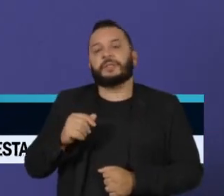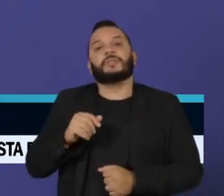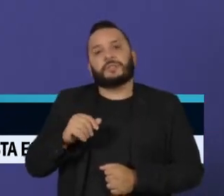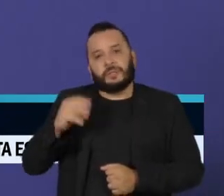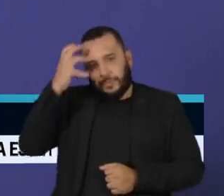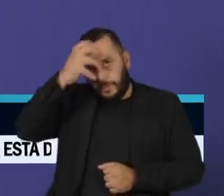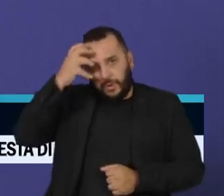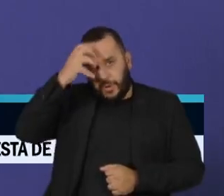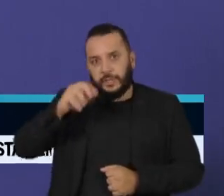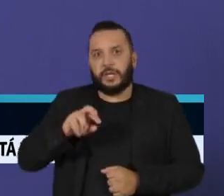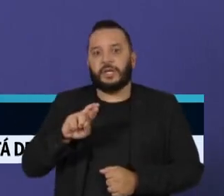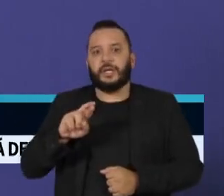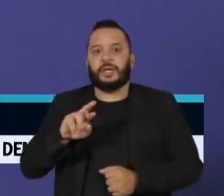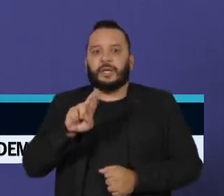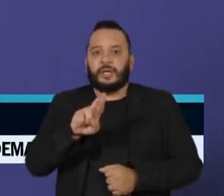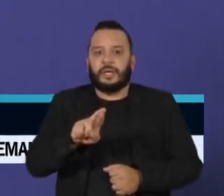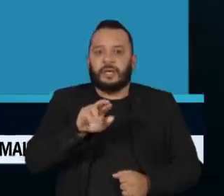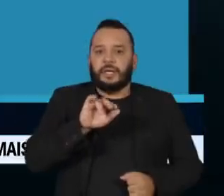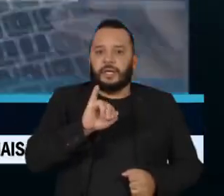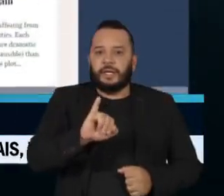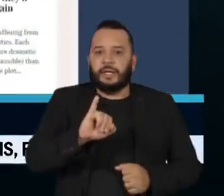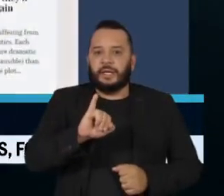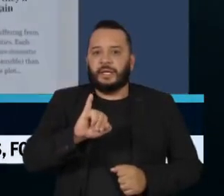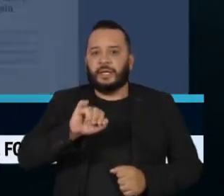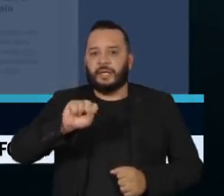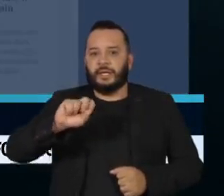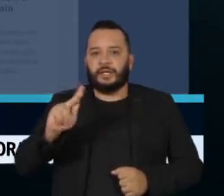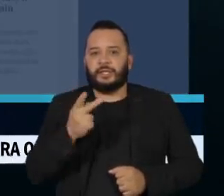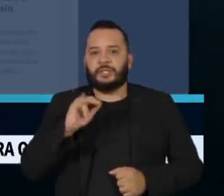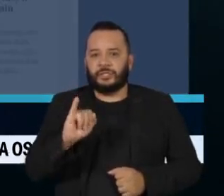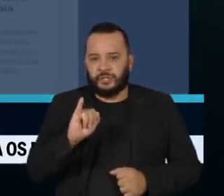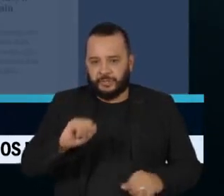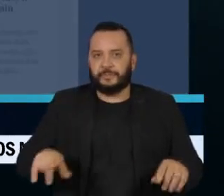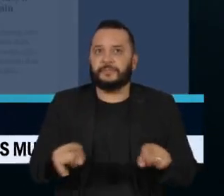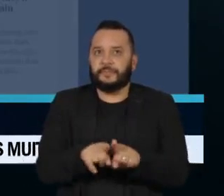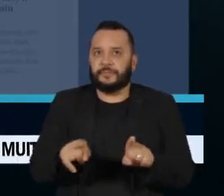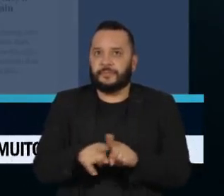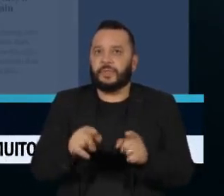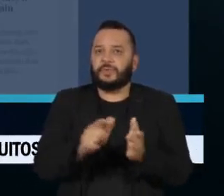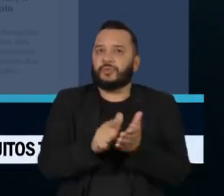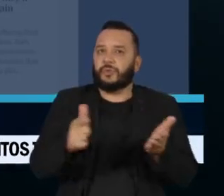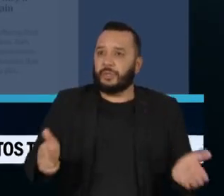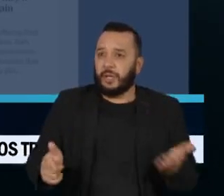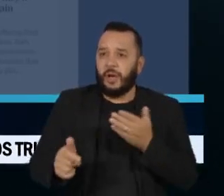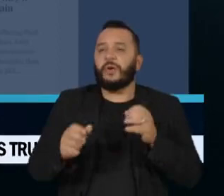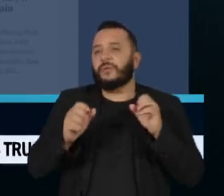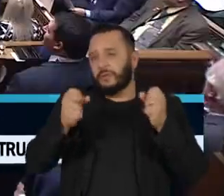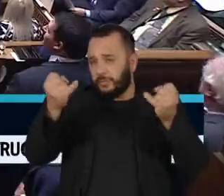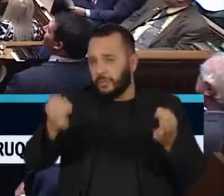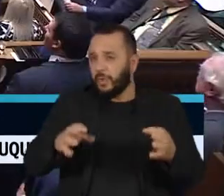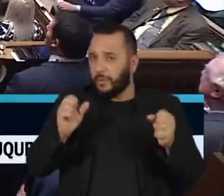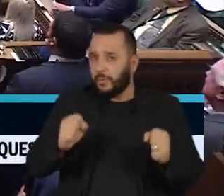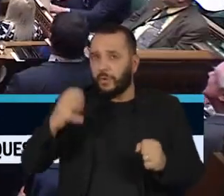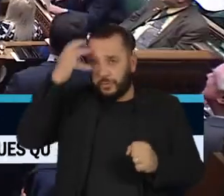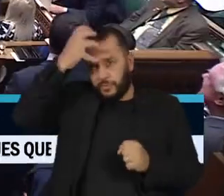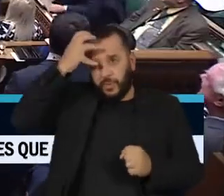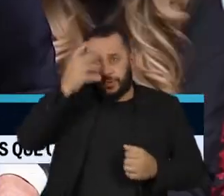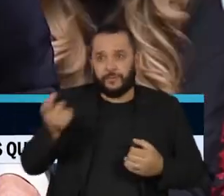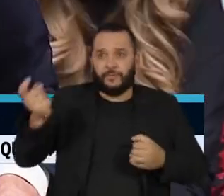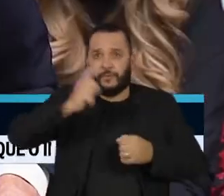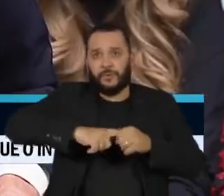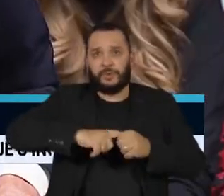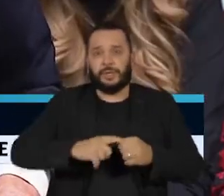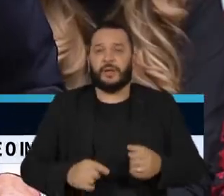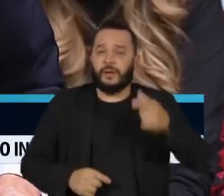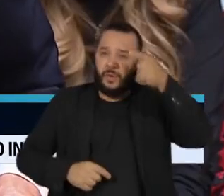Sunak, derrotado por Liz no mês passado. E o jornal The Times não descarta nem o próprio Boris na disputa. Ontem, no parlamento,